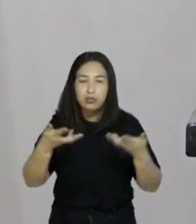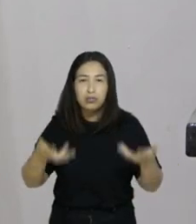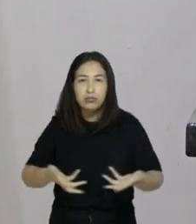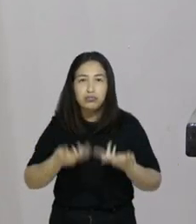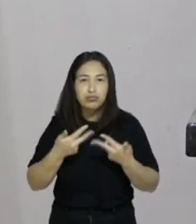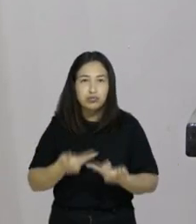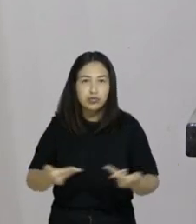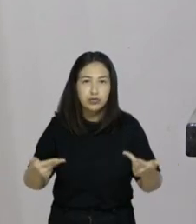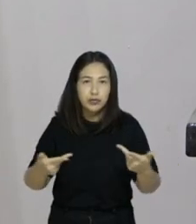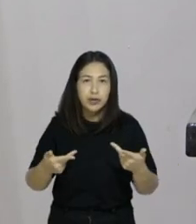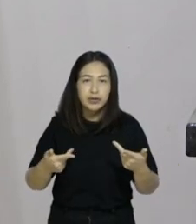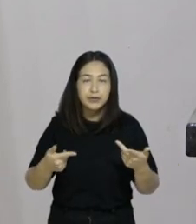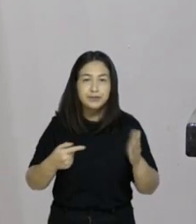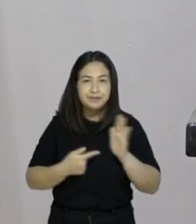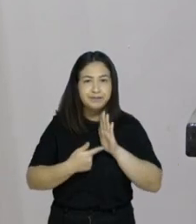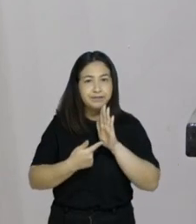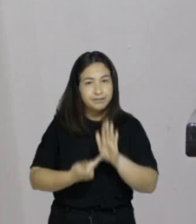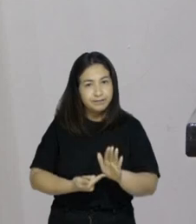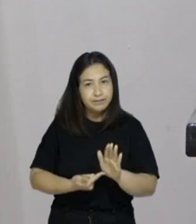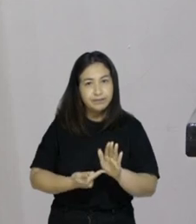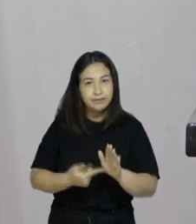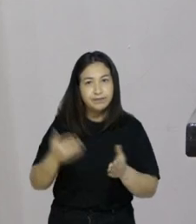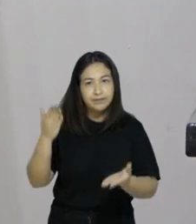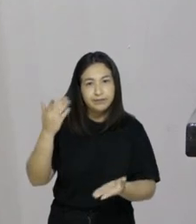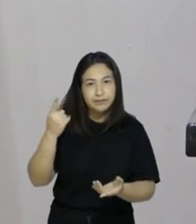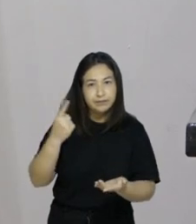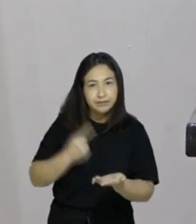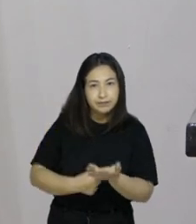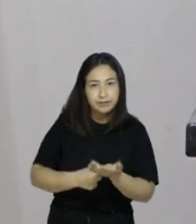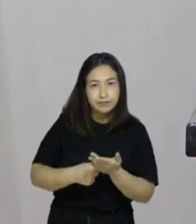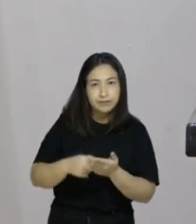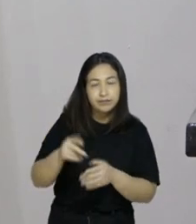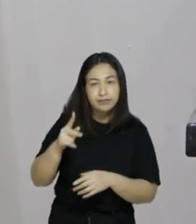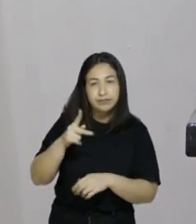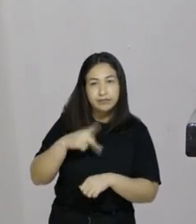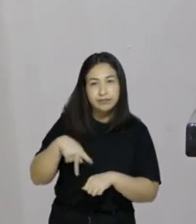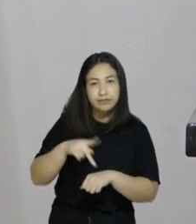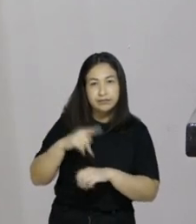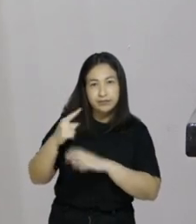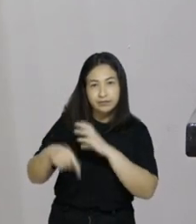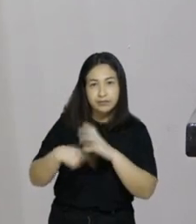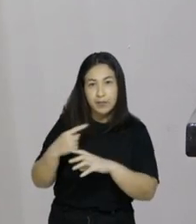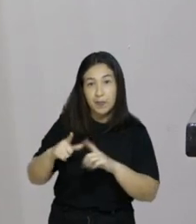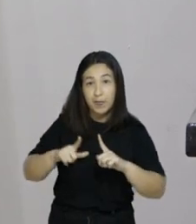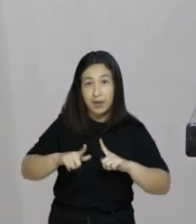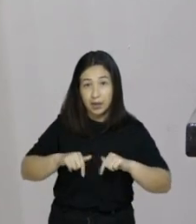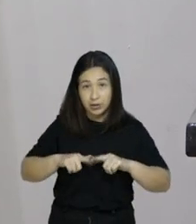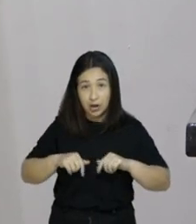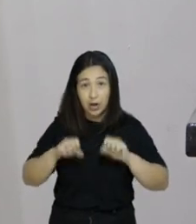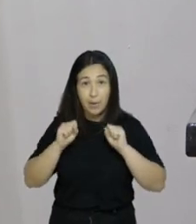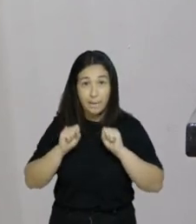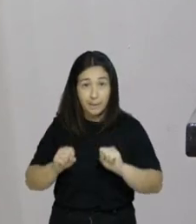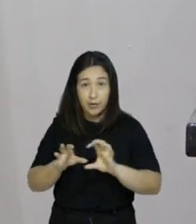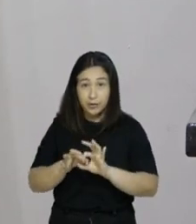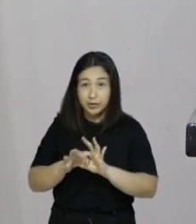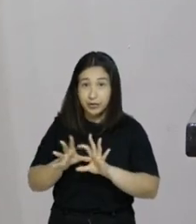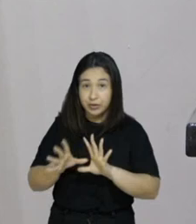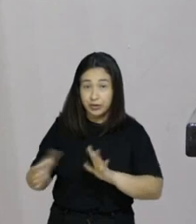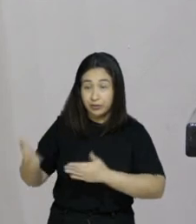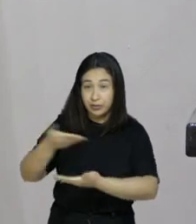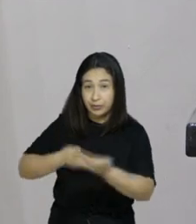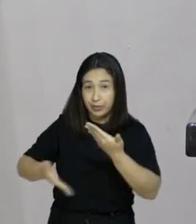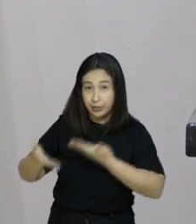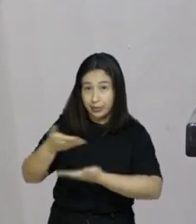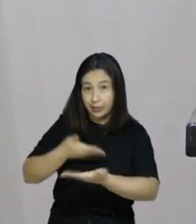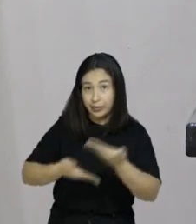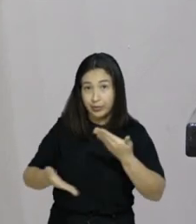indicação de parcerias internacionais. Israel tem tratado de livre comércio com o Mercosul, abrangendo uma lista de 9